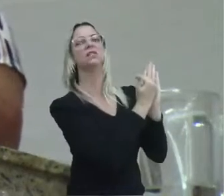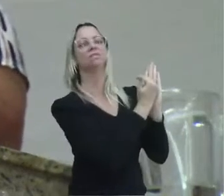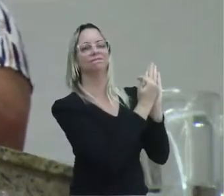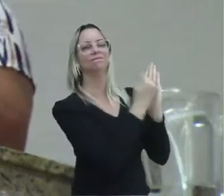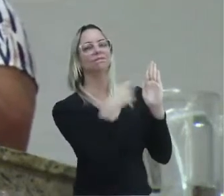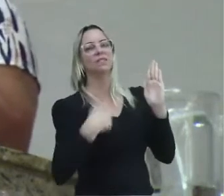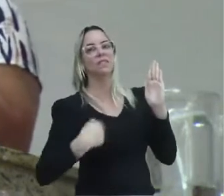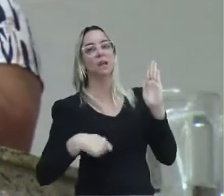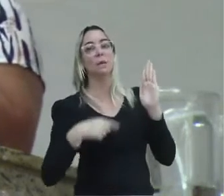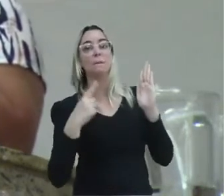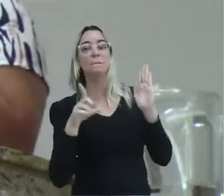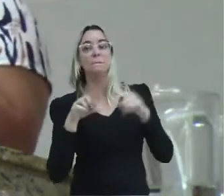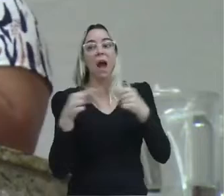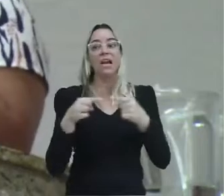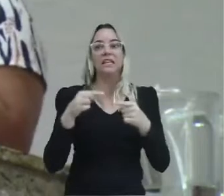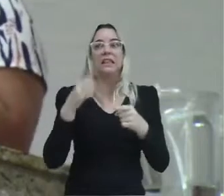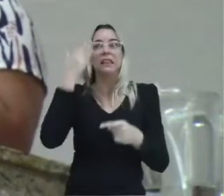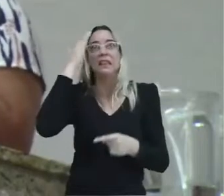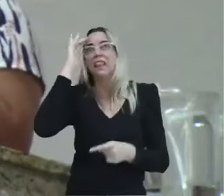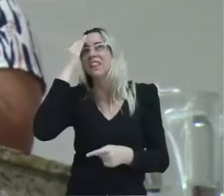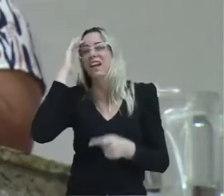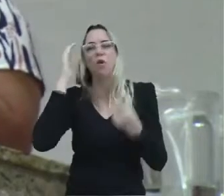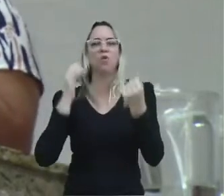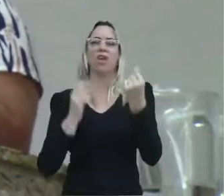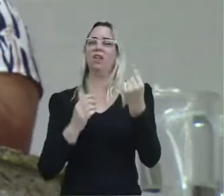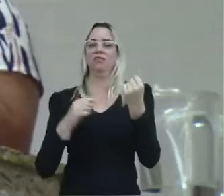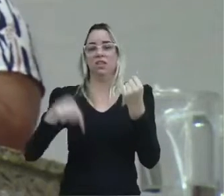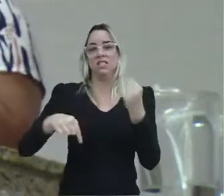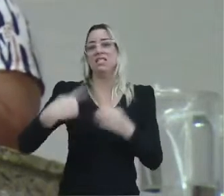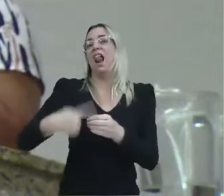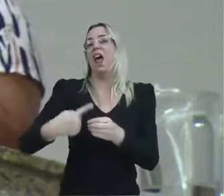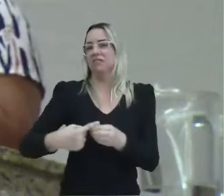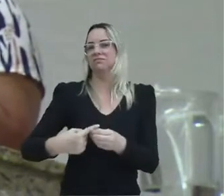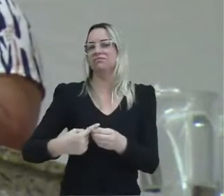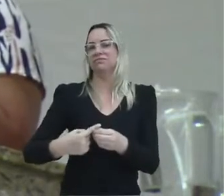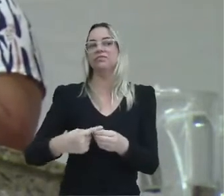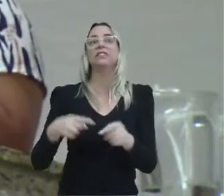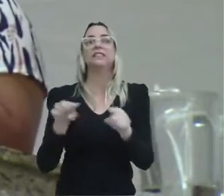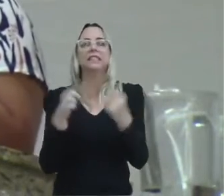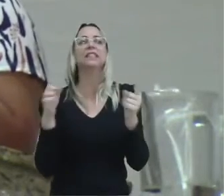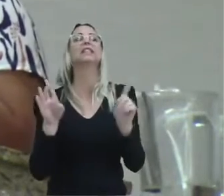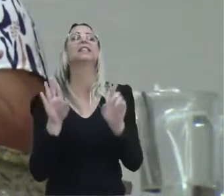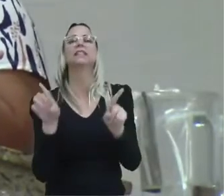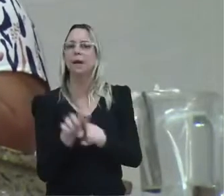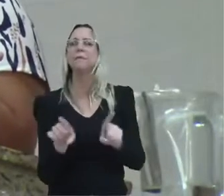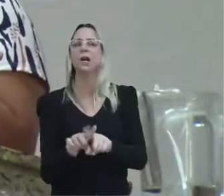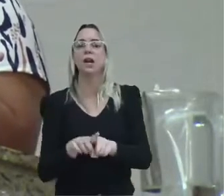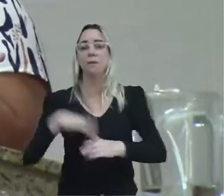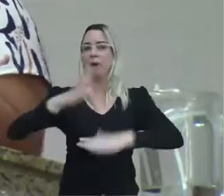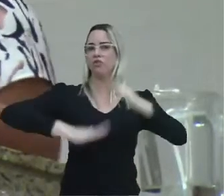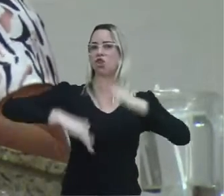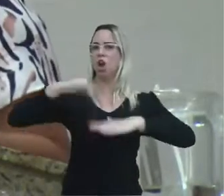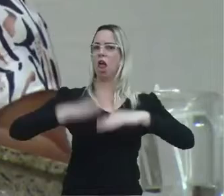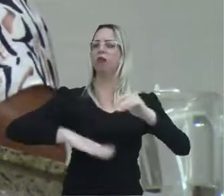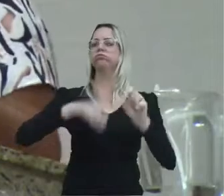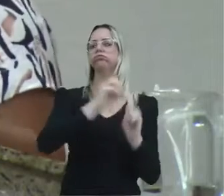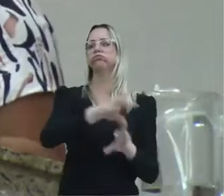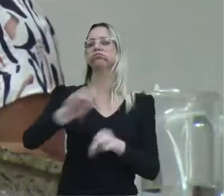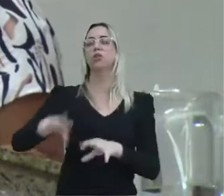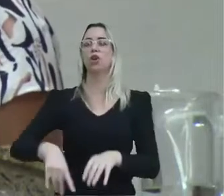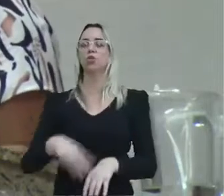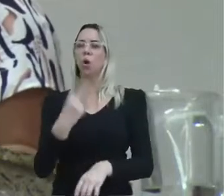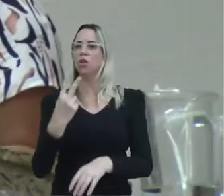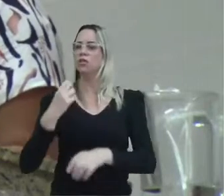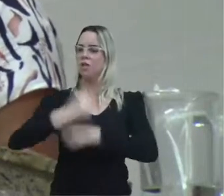que entender o financeiro do município? Tem. Mas também tem que entender o lado do profissional, que depois de 2 anos não se admite ter